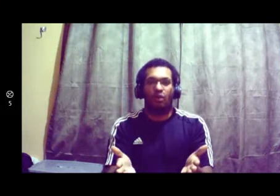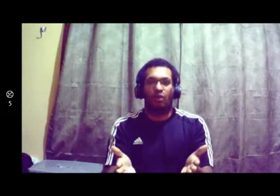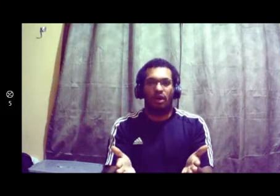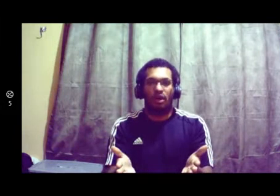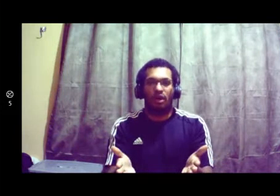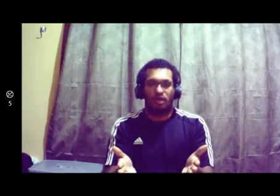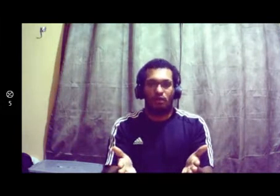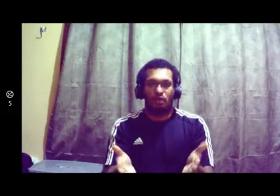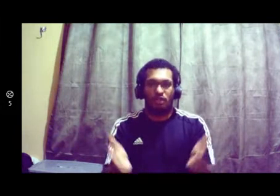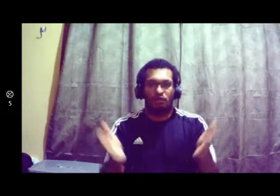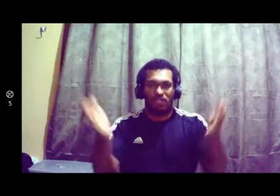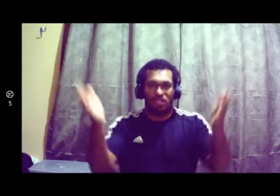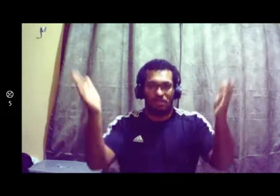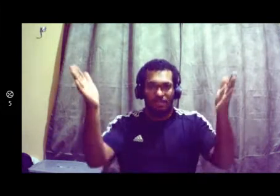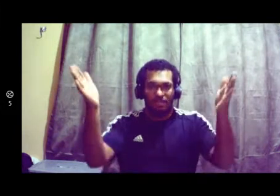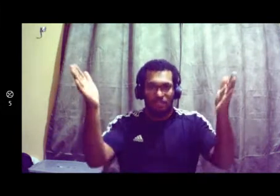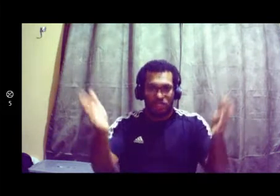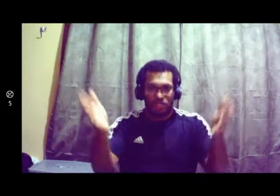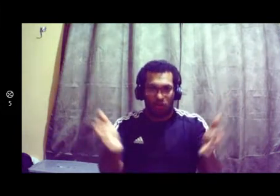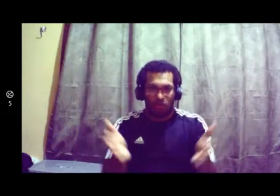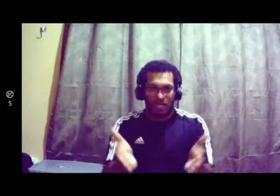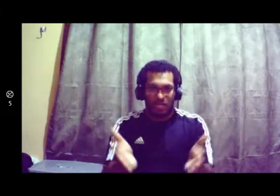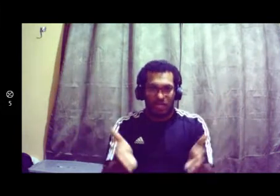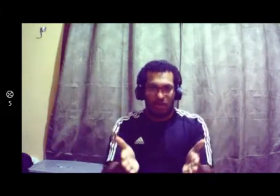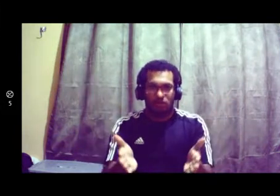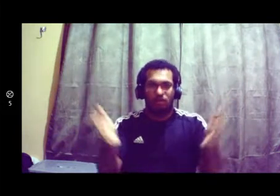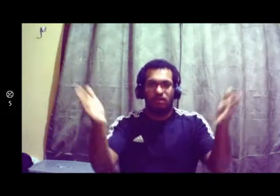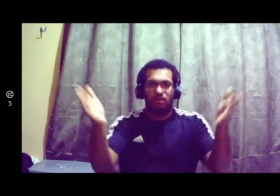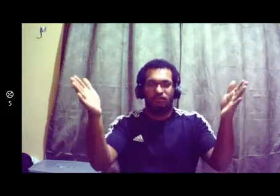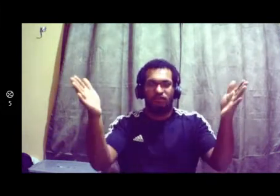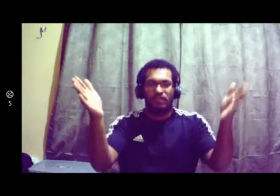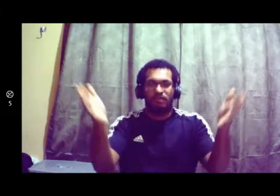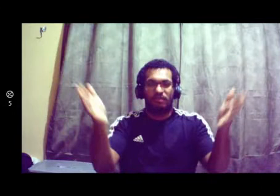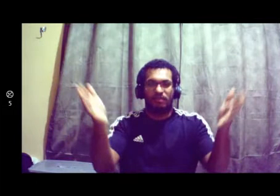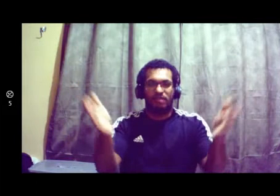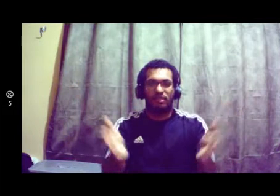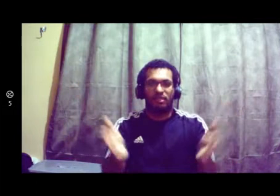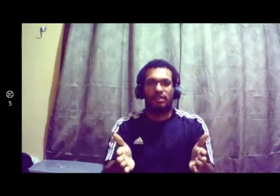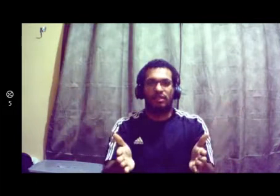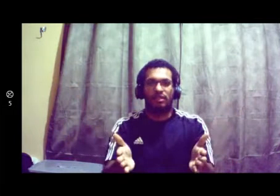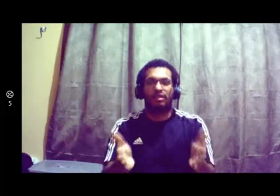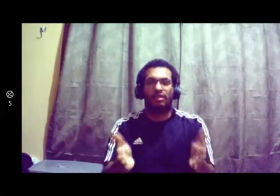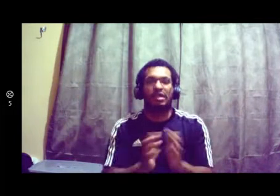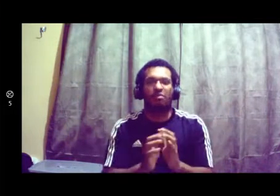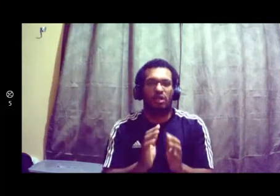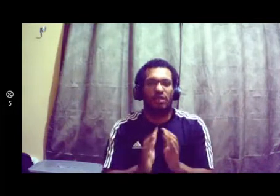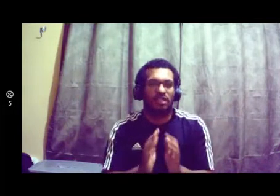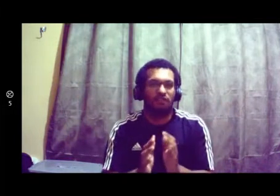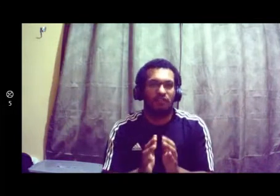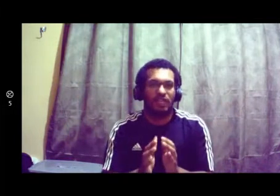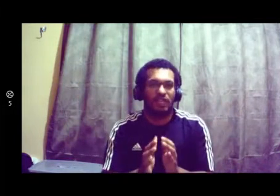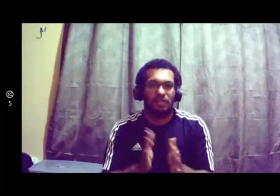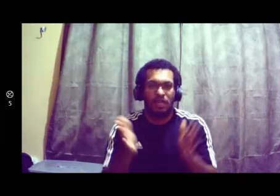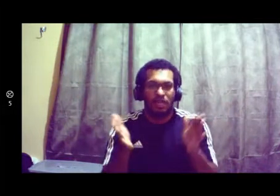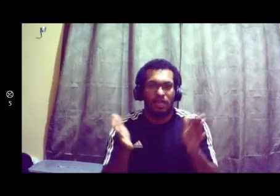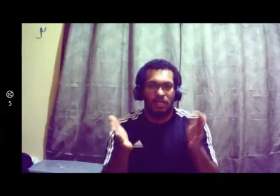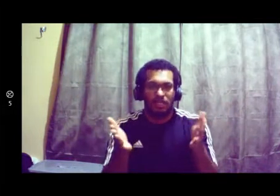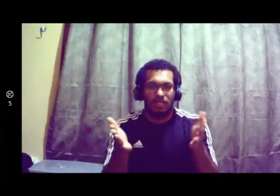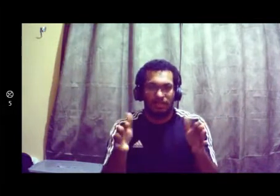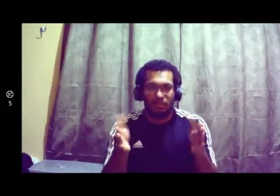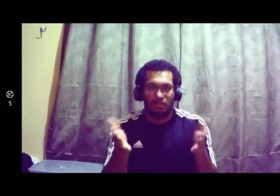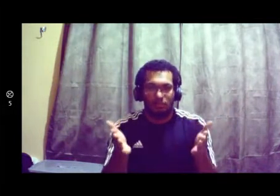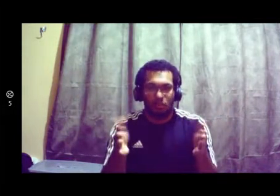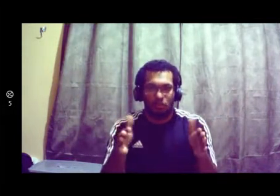no agora e no hoje você deixa mais uma diagonal. Faz mais ou menos assim. Também tem um pouquinho dessa diferença